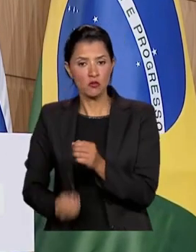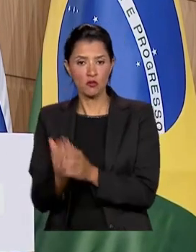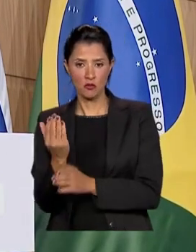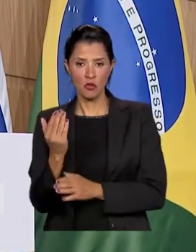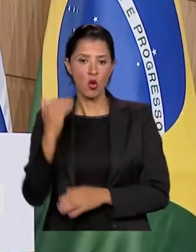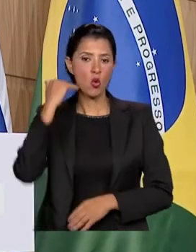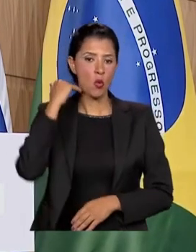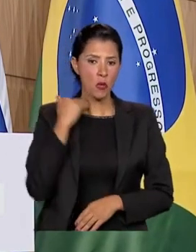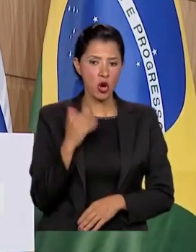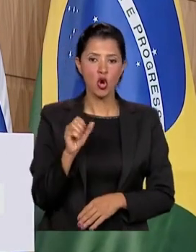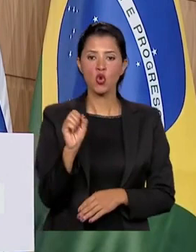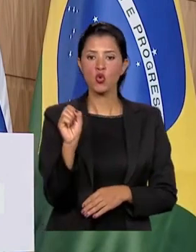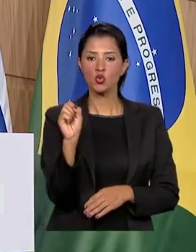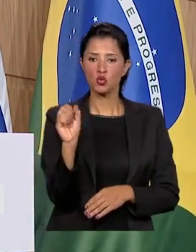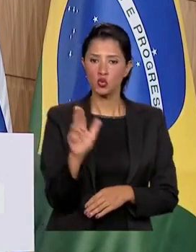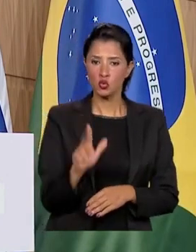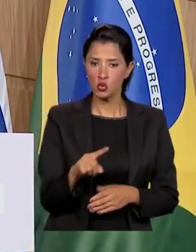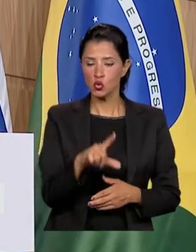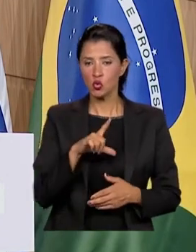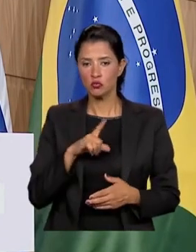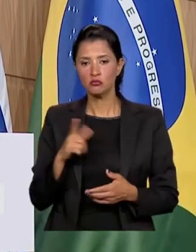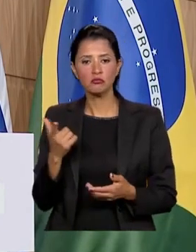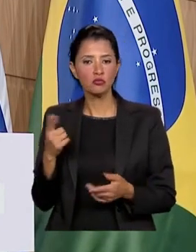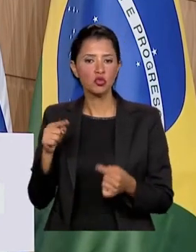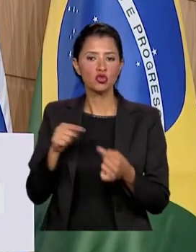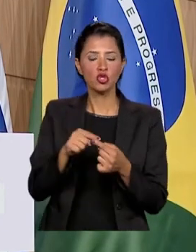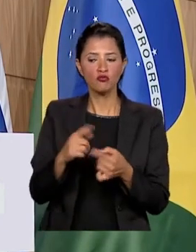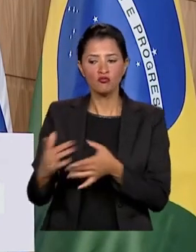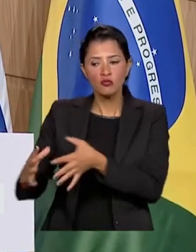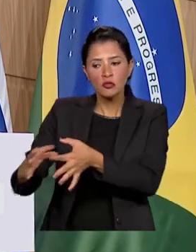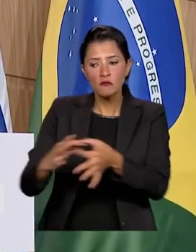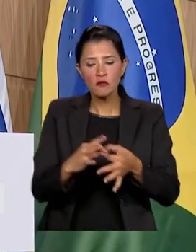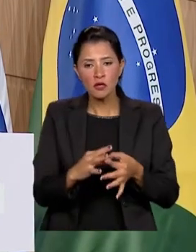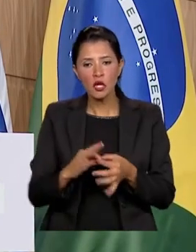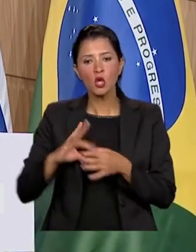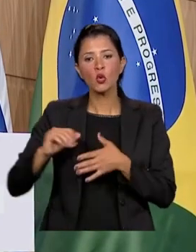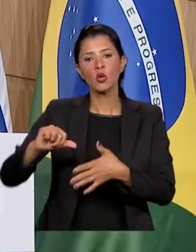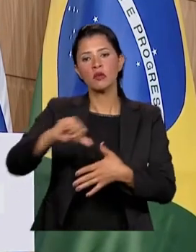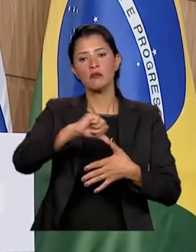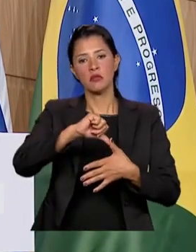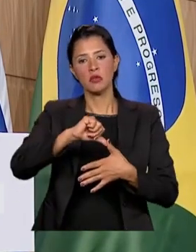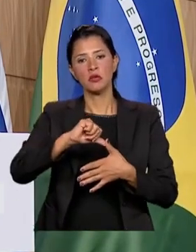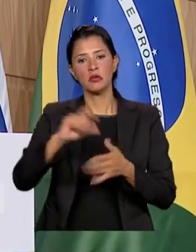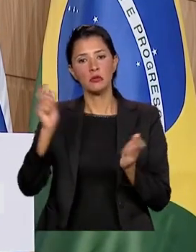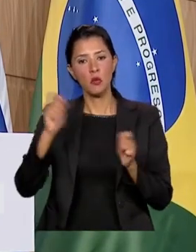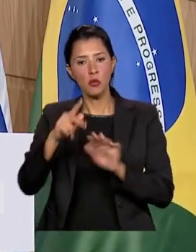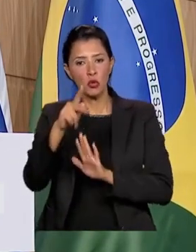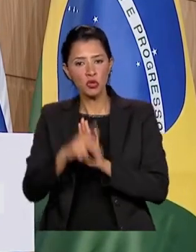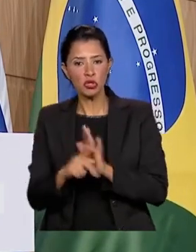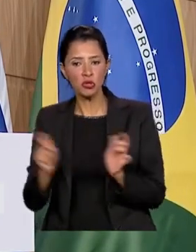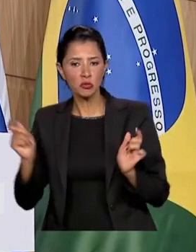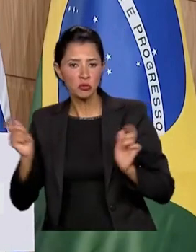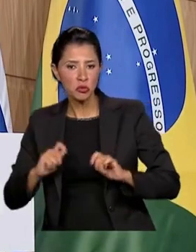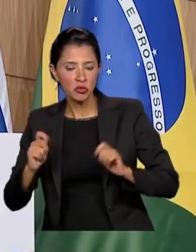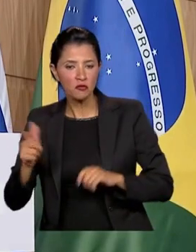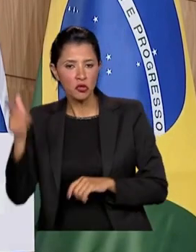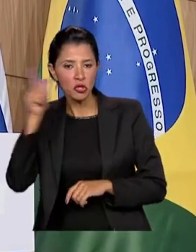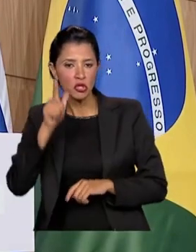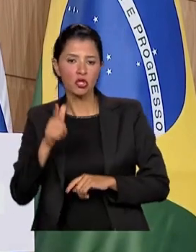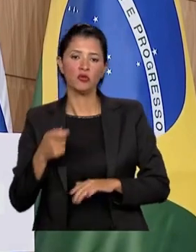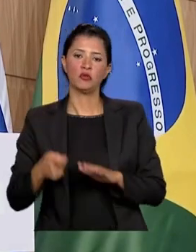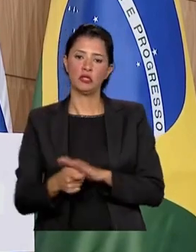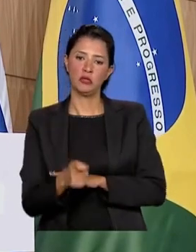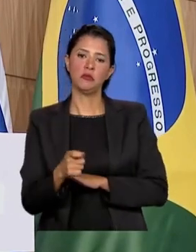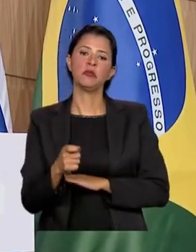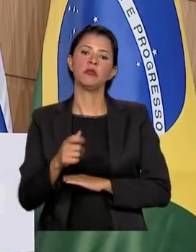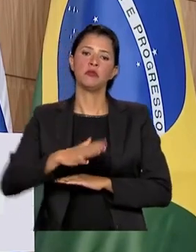de unificar toda a América do Sul em torno de um projeto que nos permitisse financiamento para